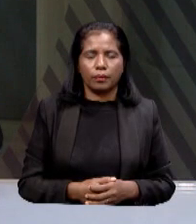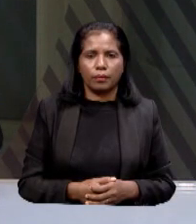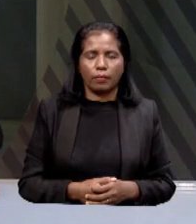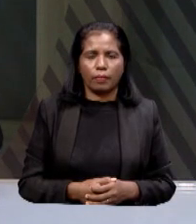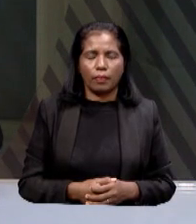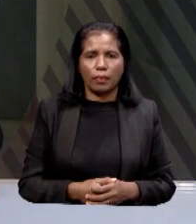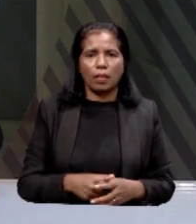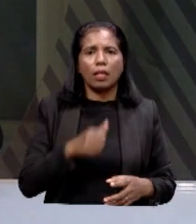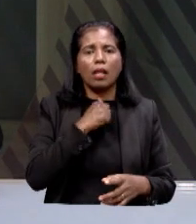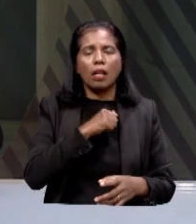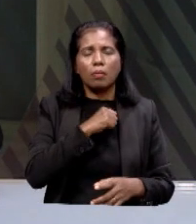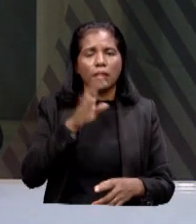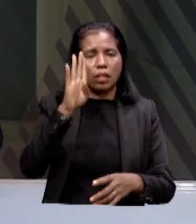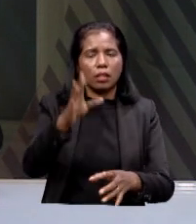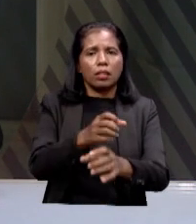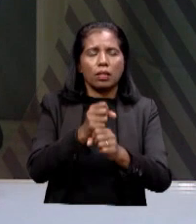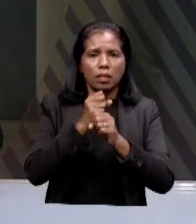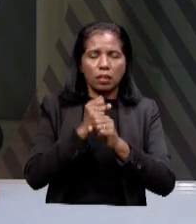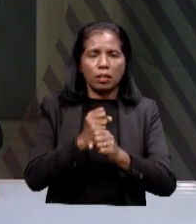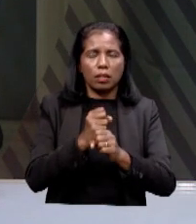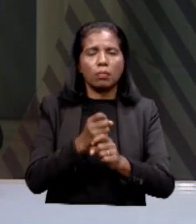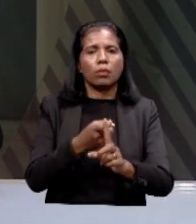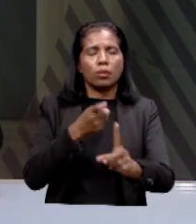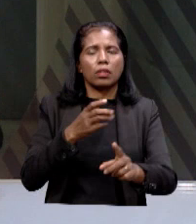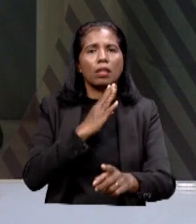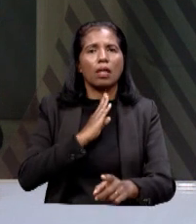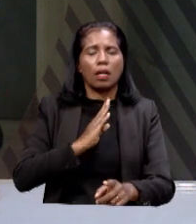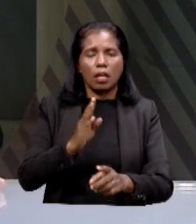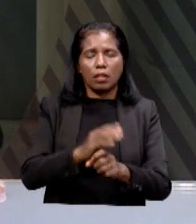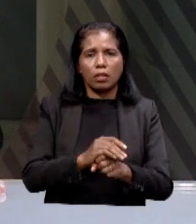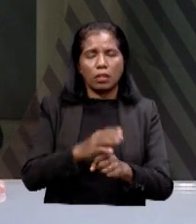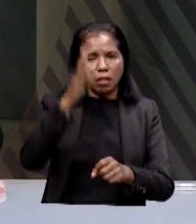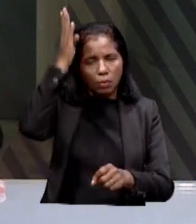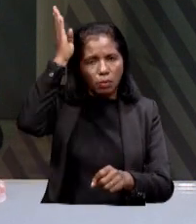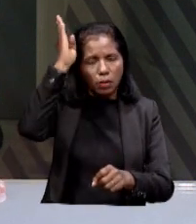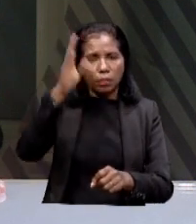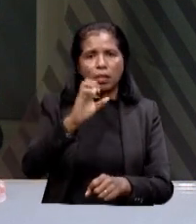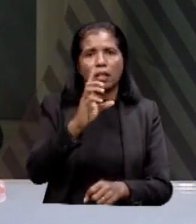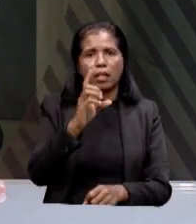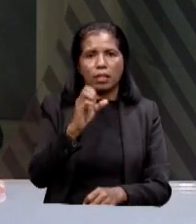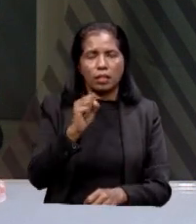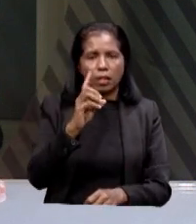Padre Nenhati Morena San Sacerdotal, Husi Dom Virgilio Cardia do Carmo da Silva, HTV.